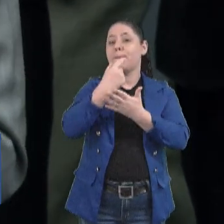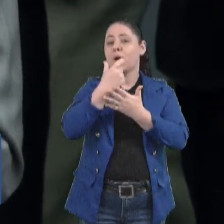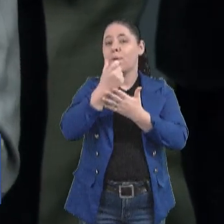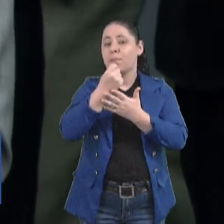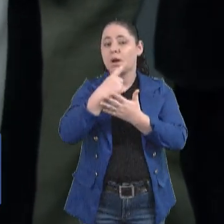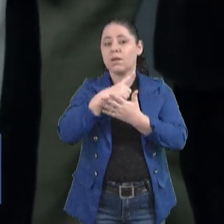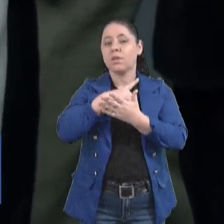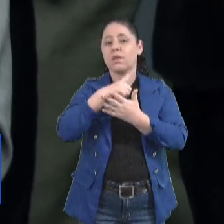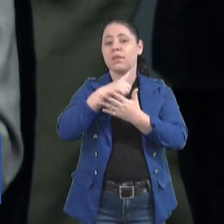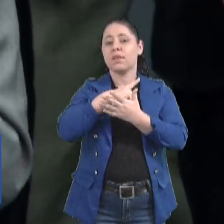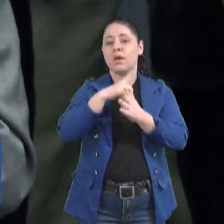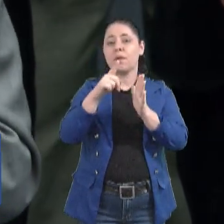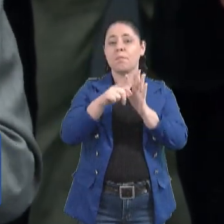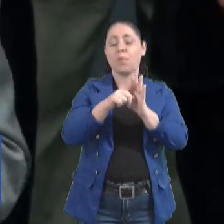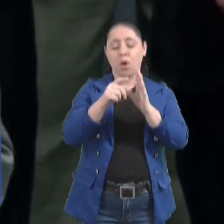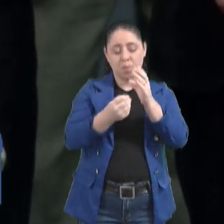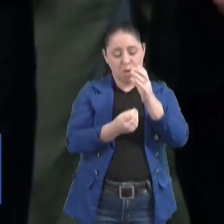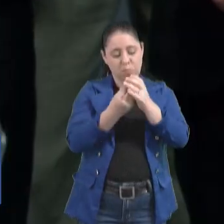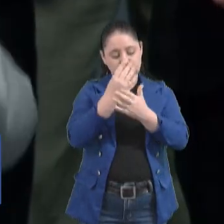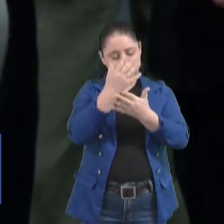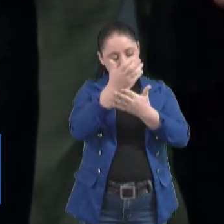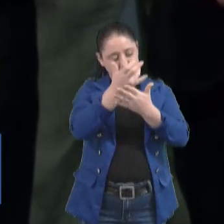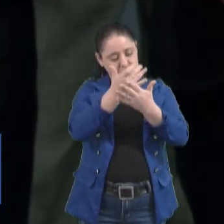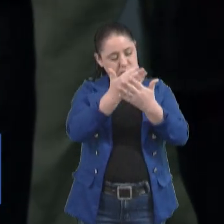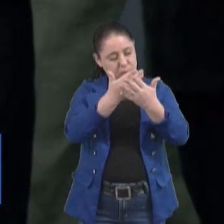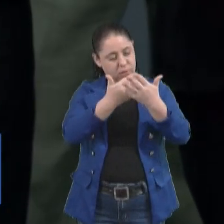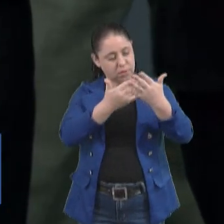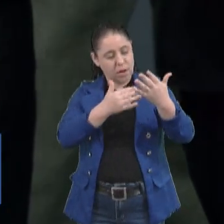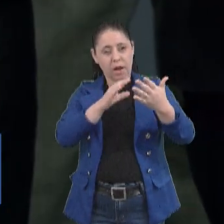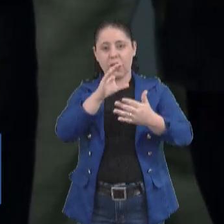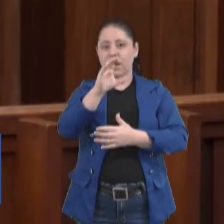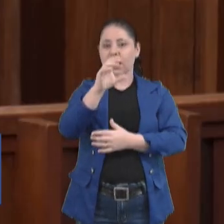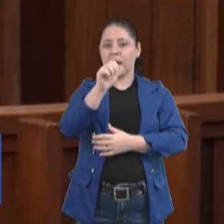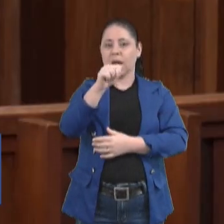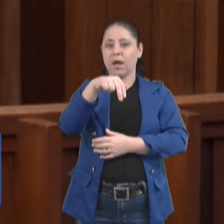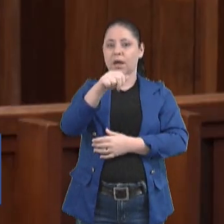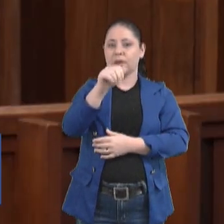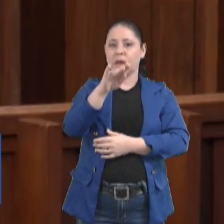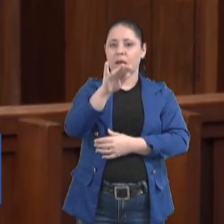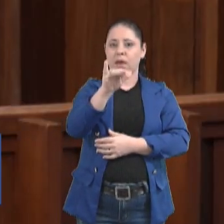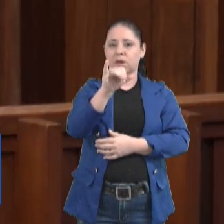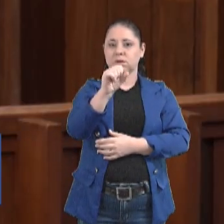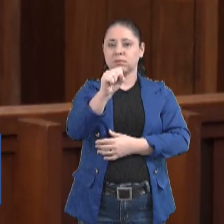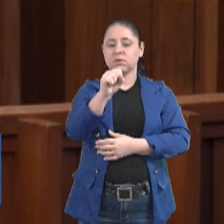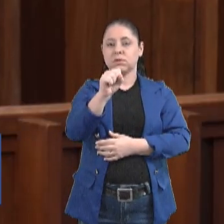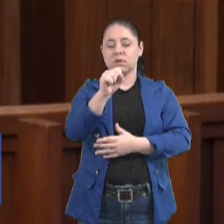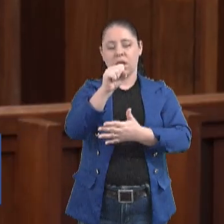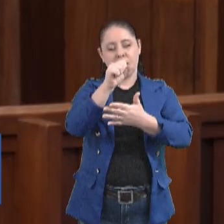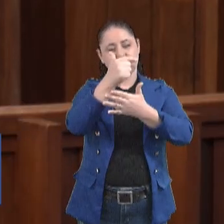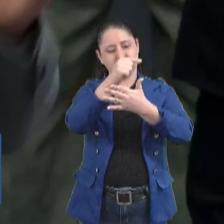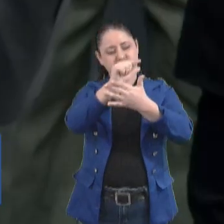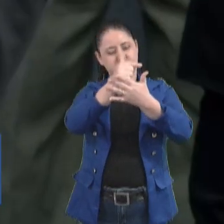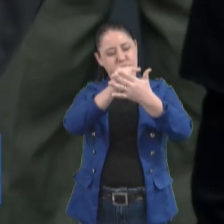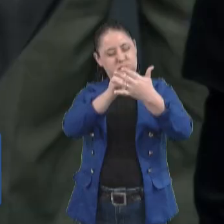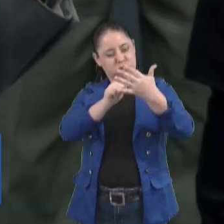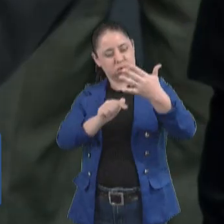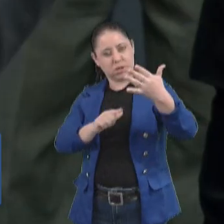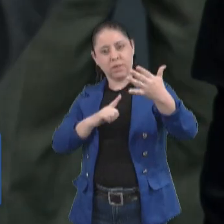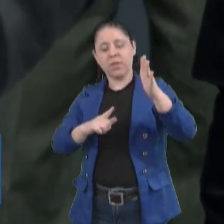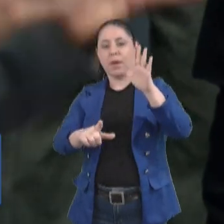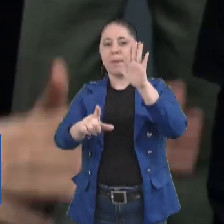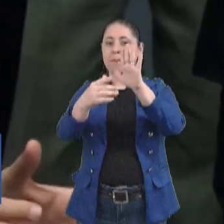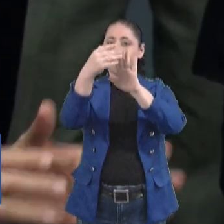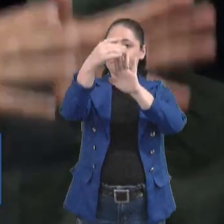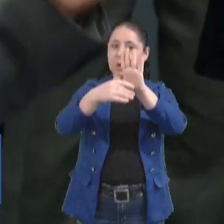medicamentos que tivessem na sua origem a cannabis, medicamentos que estavam listados na